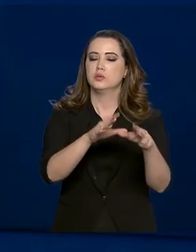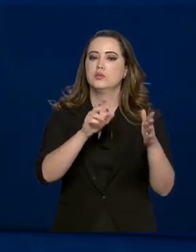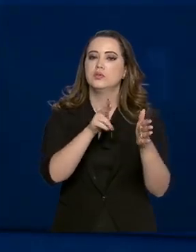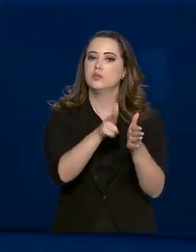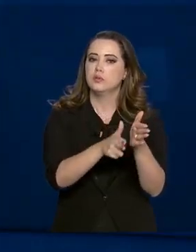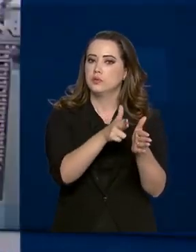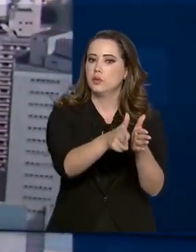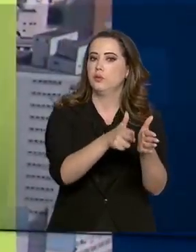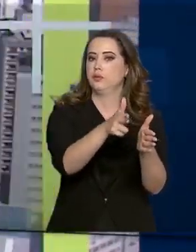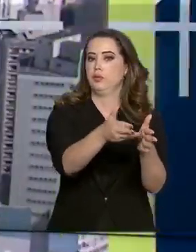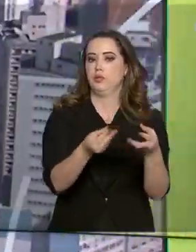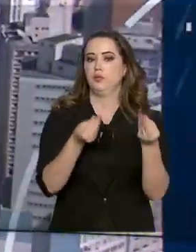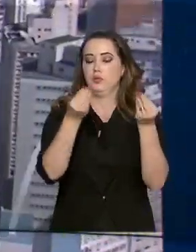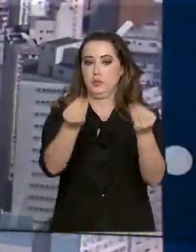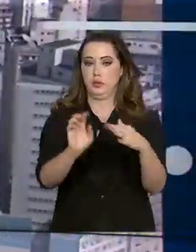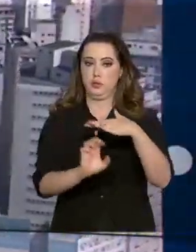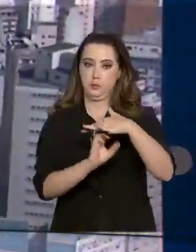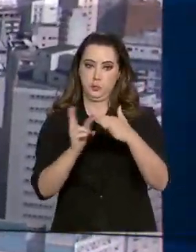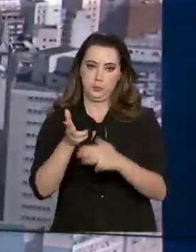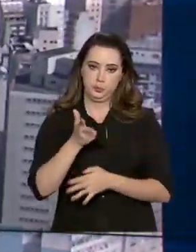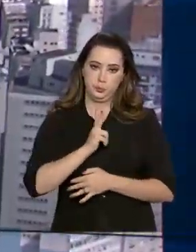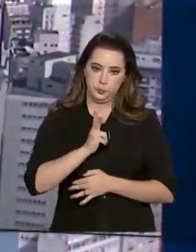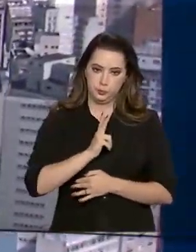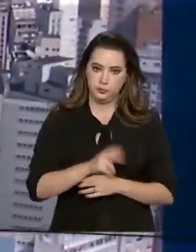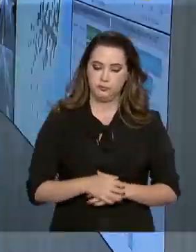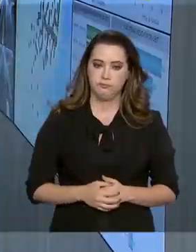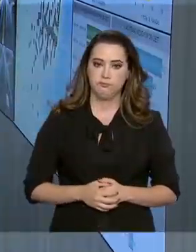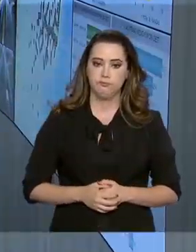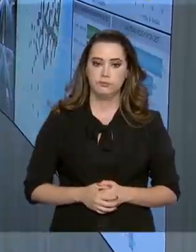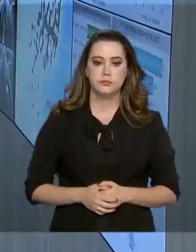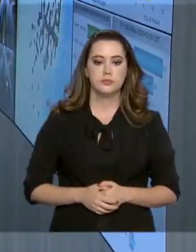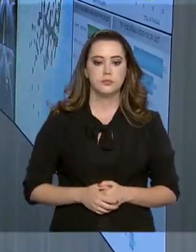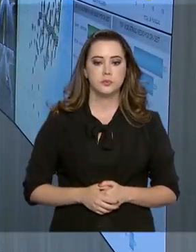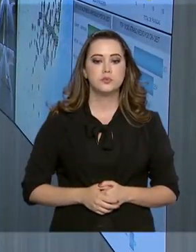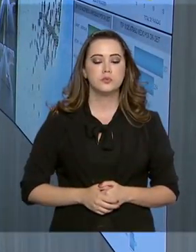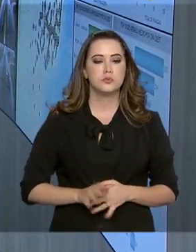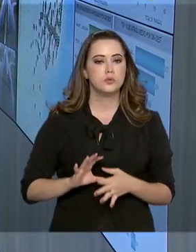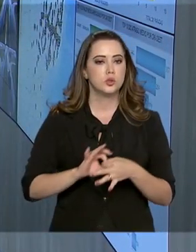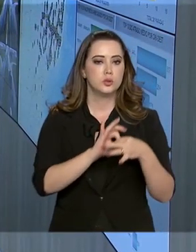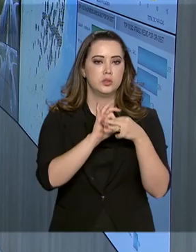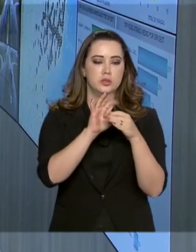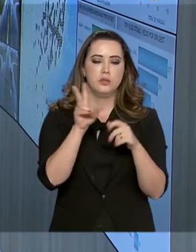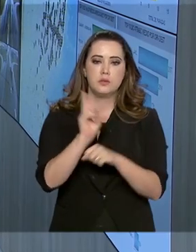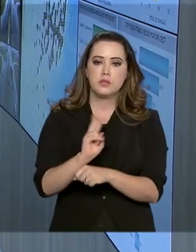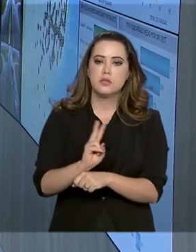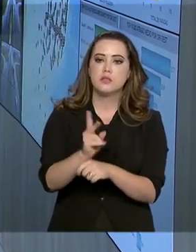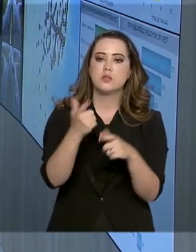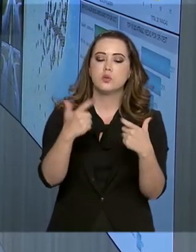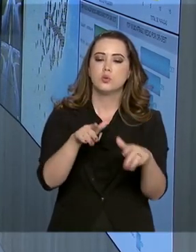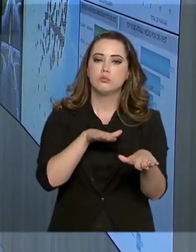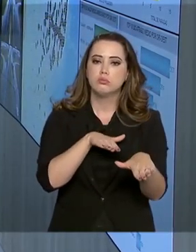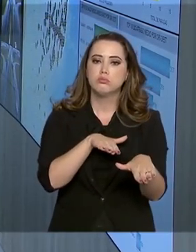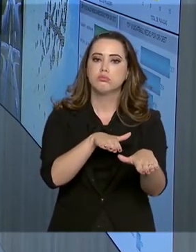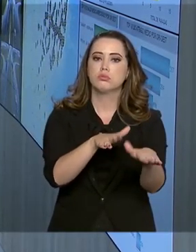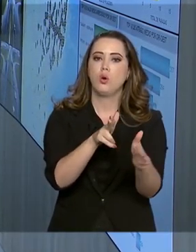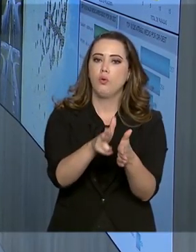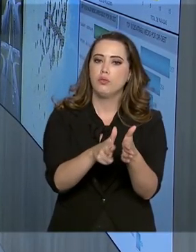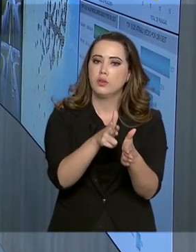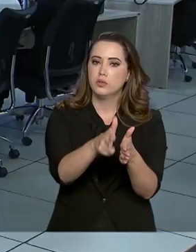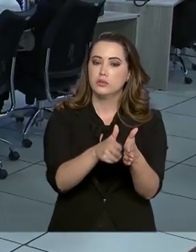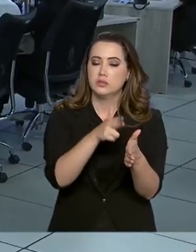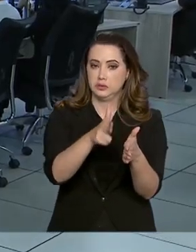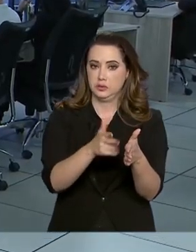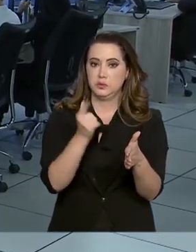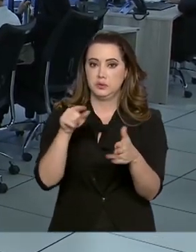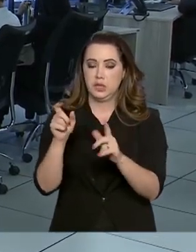ferrovias concedidas à iniciativa privada. Um aliado na fiscalização das rodovias e ferrovias concedidas à